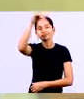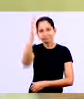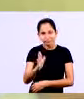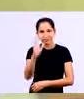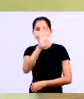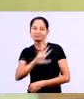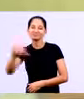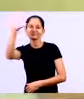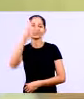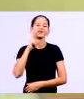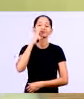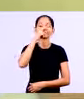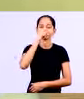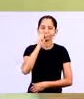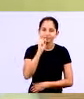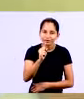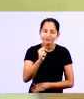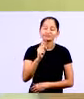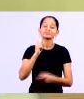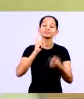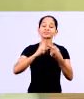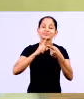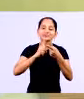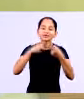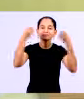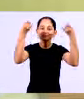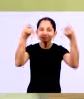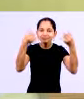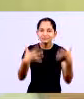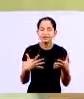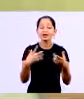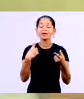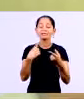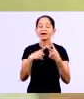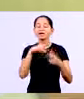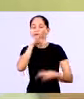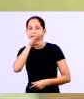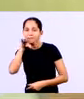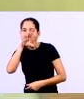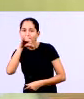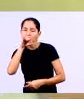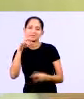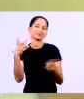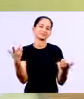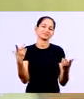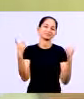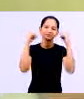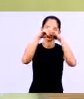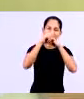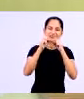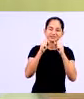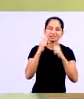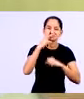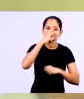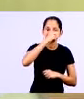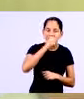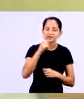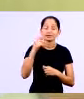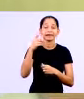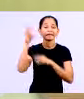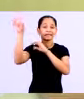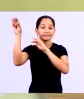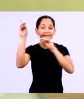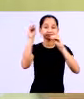muito forte. Isso. E para que a gente force essa mudança na fala, é meio complicado, né? Uhum. Ela disse que veio para cá